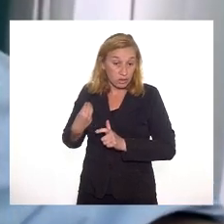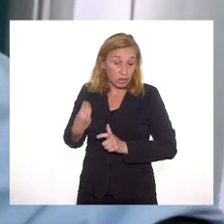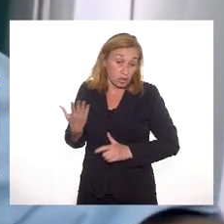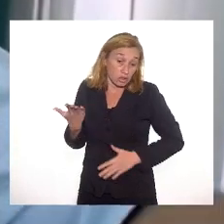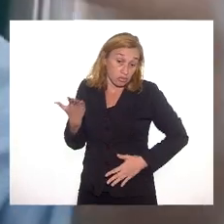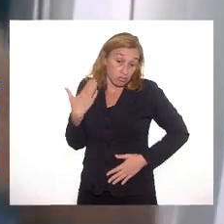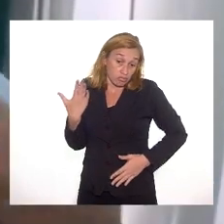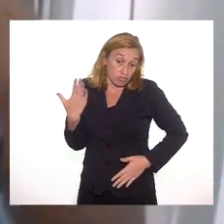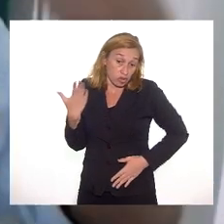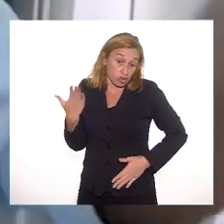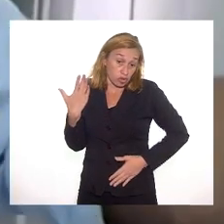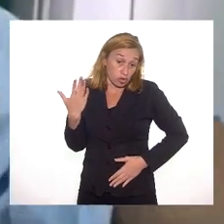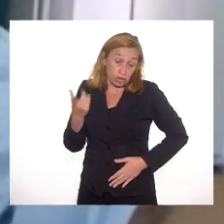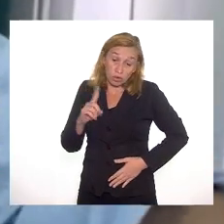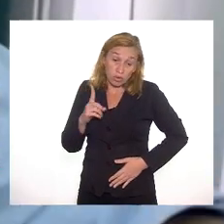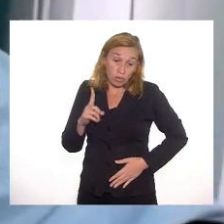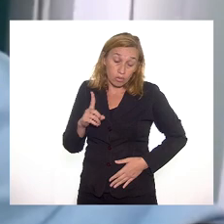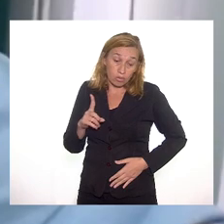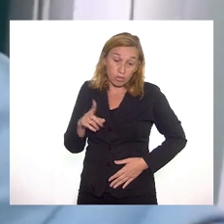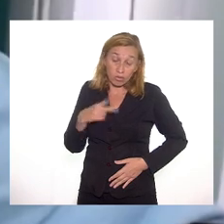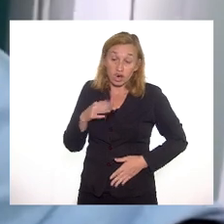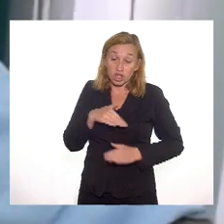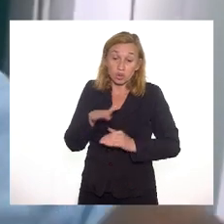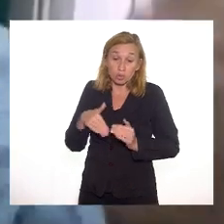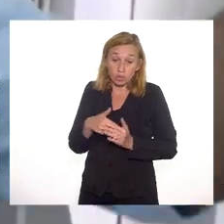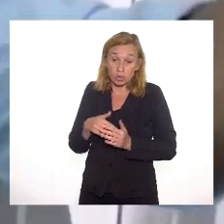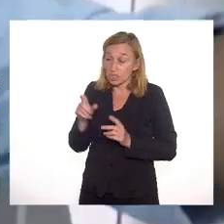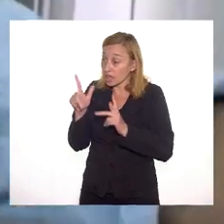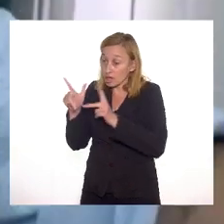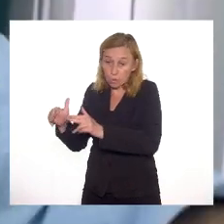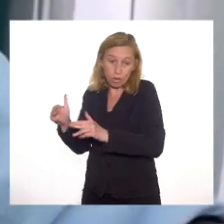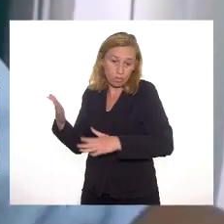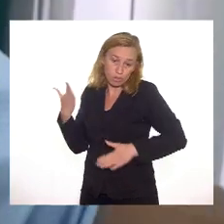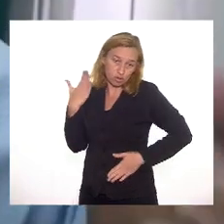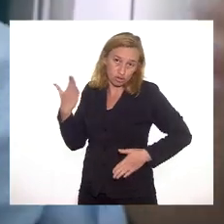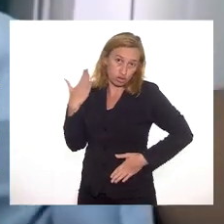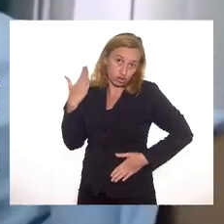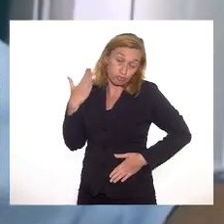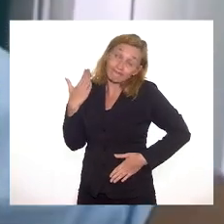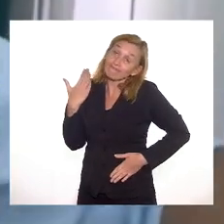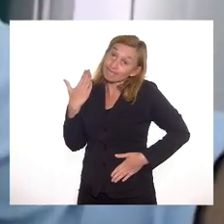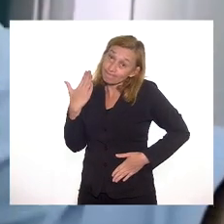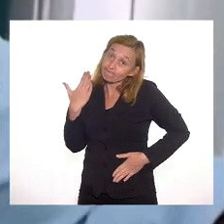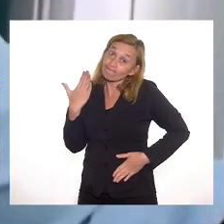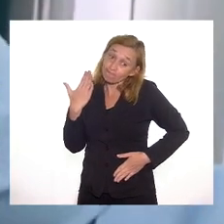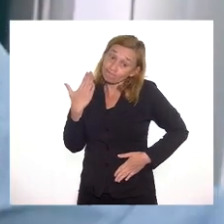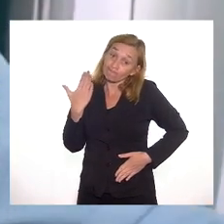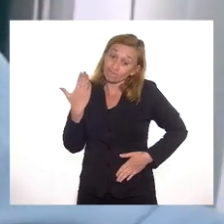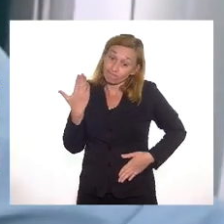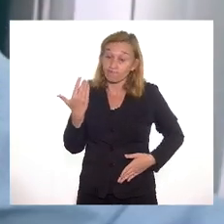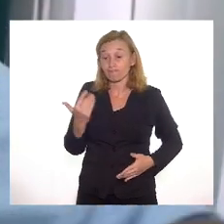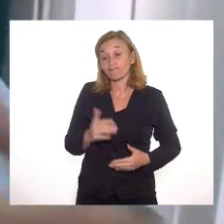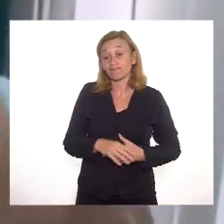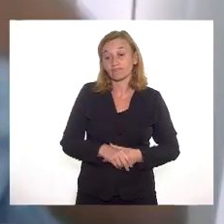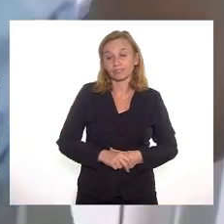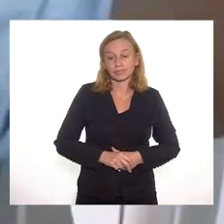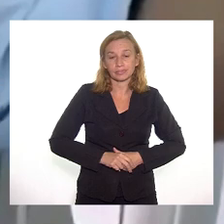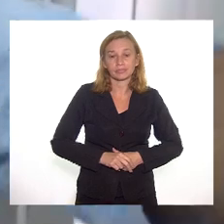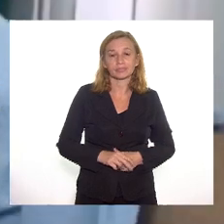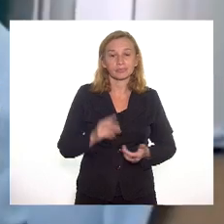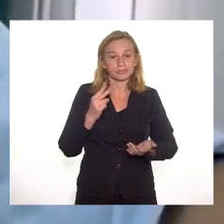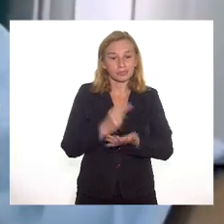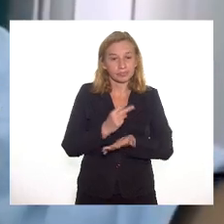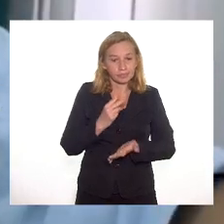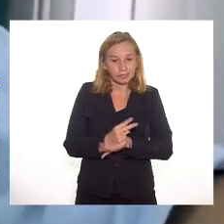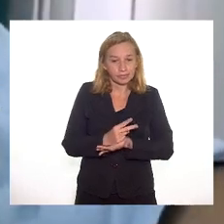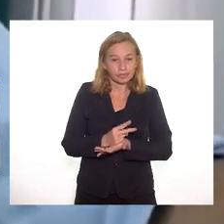organizações criminosas, não classifica aqueles moradores a priori como sendo coniventes ou cúmplices dessas facções. Mesmo